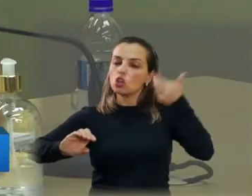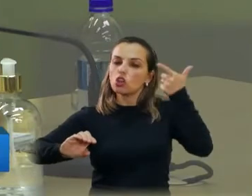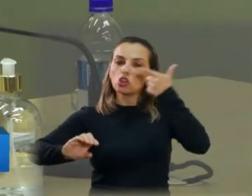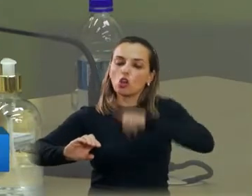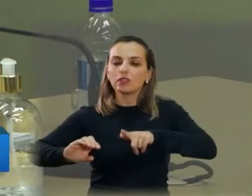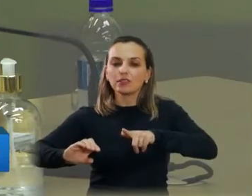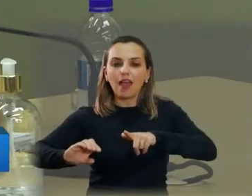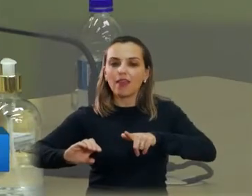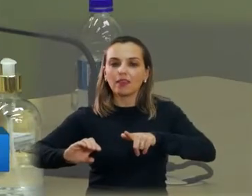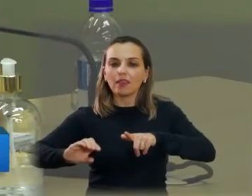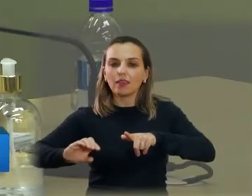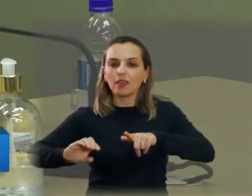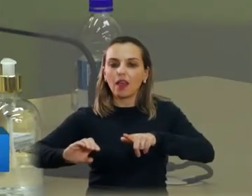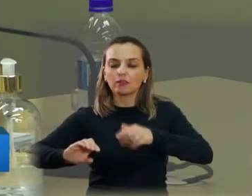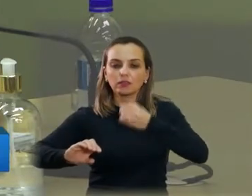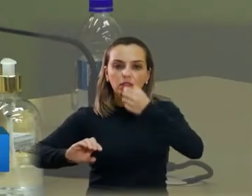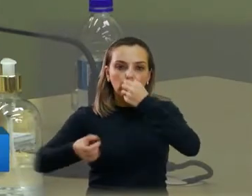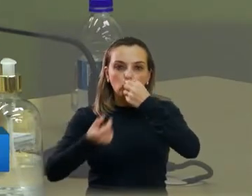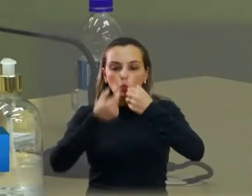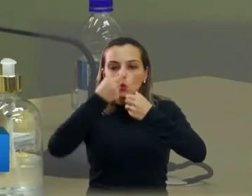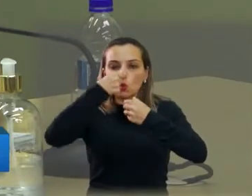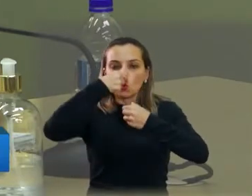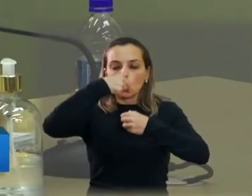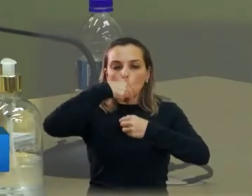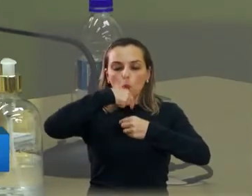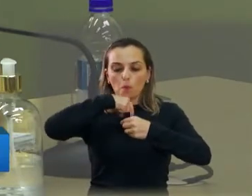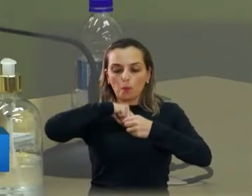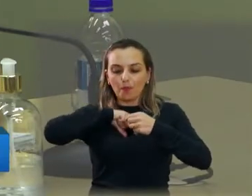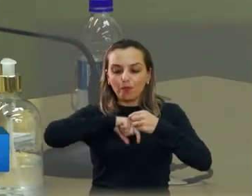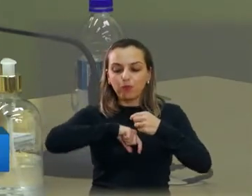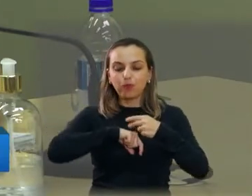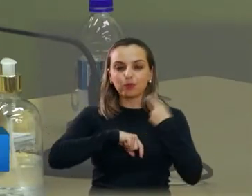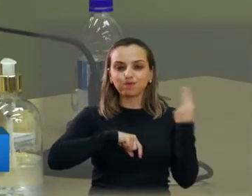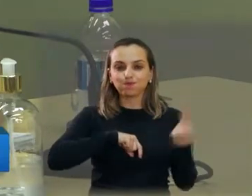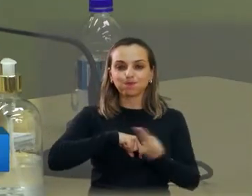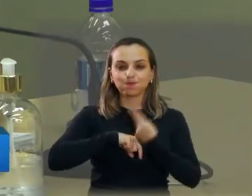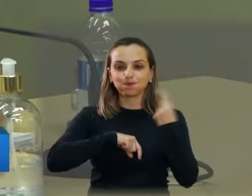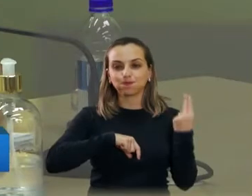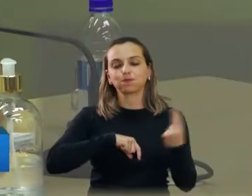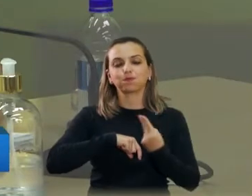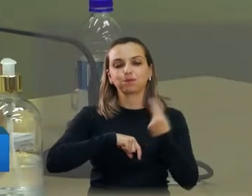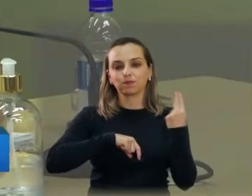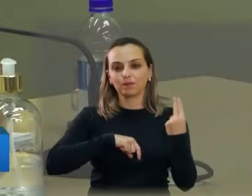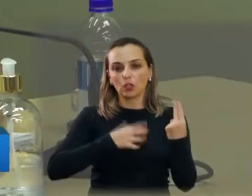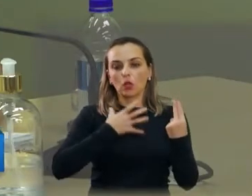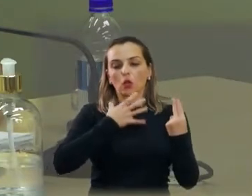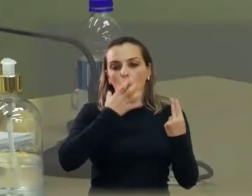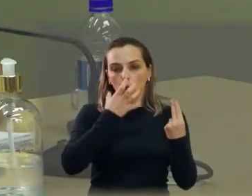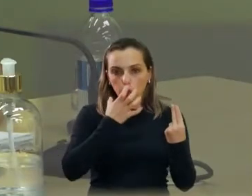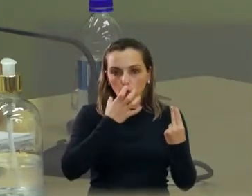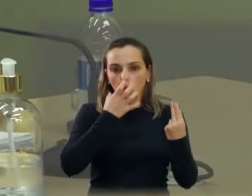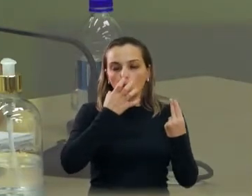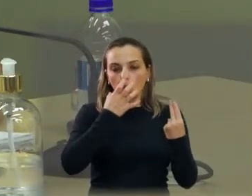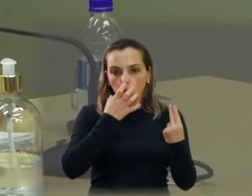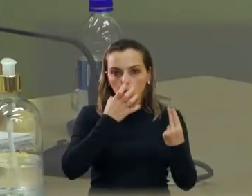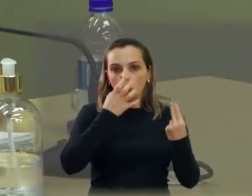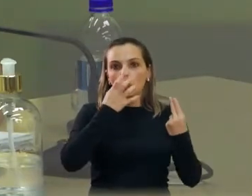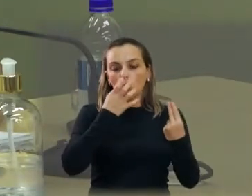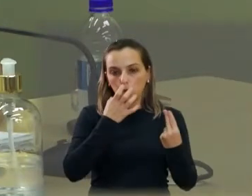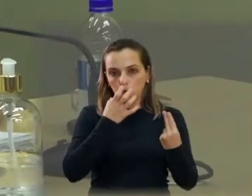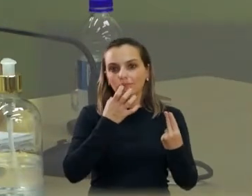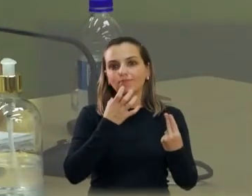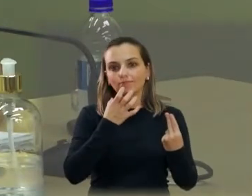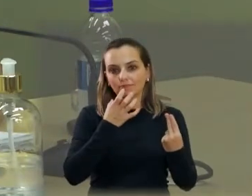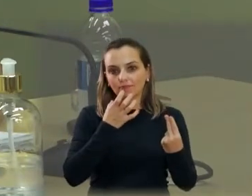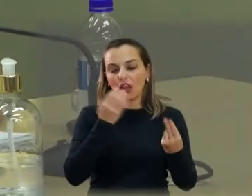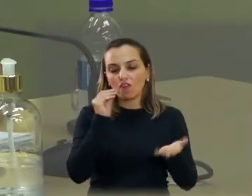passar toda a quantidade de oxigênio por minuto que precisa passar para alimentar tantos pacientes com uso de